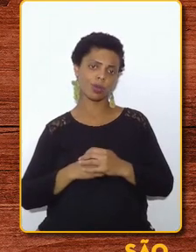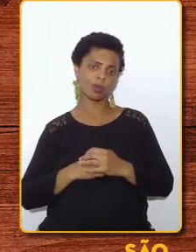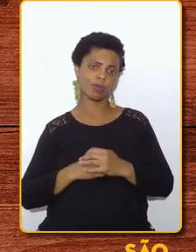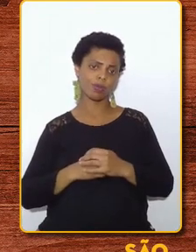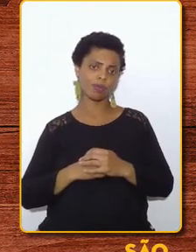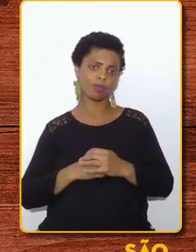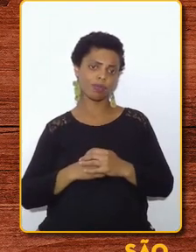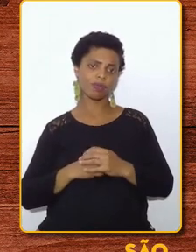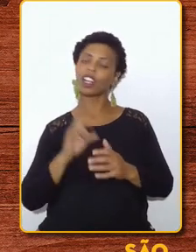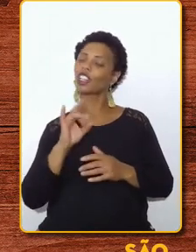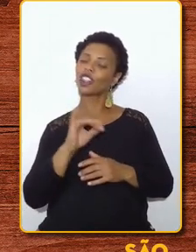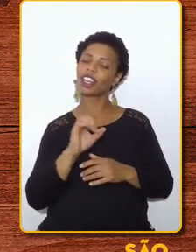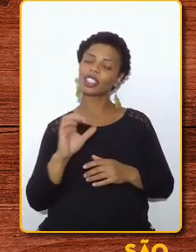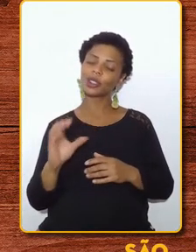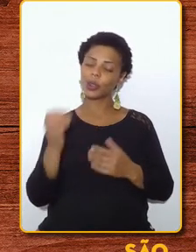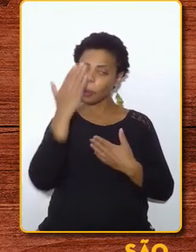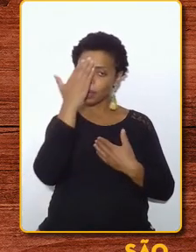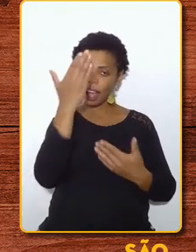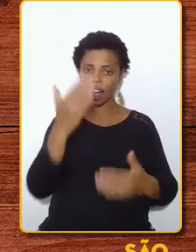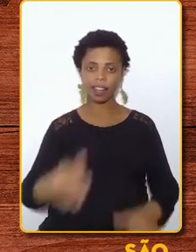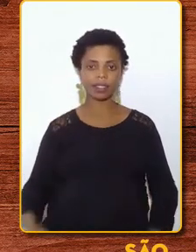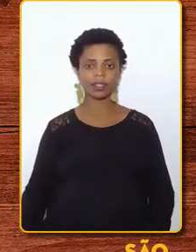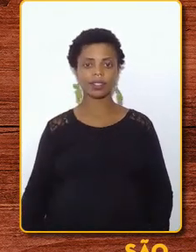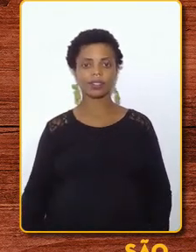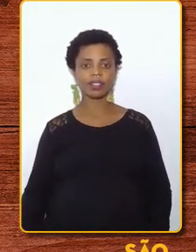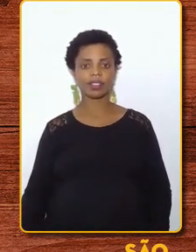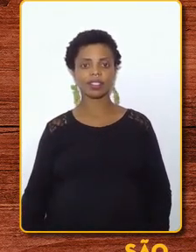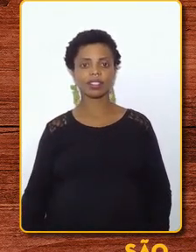Era isso. Obrigado.